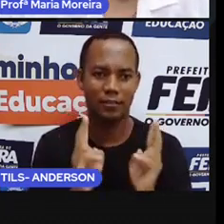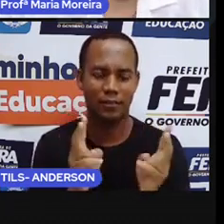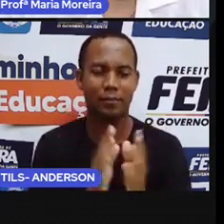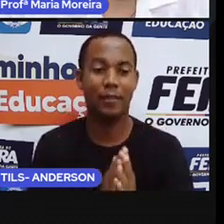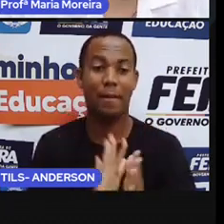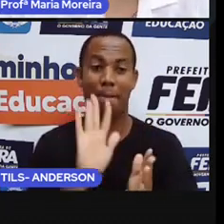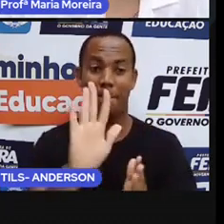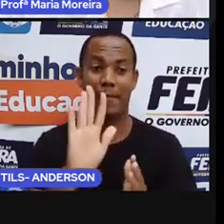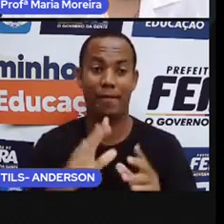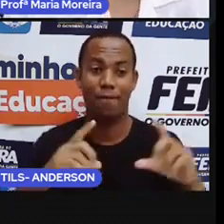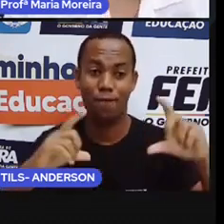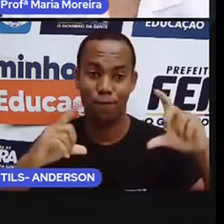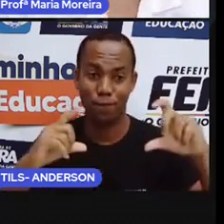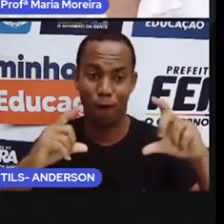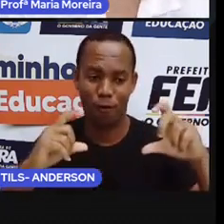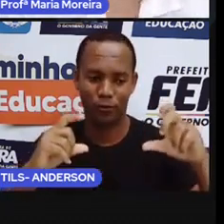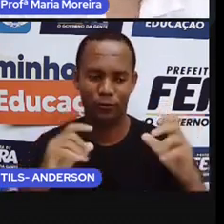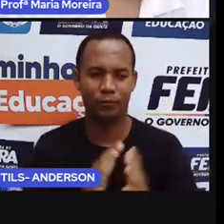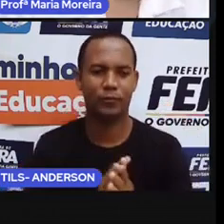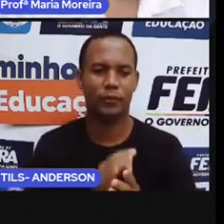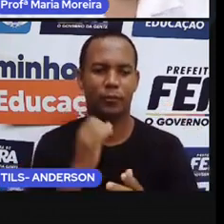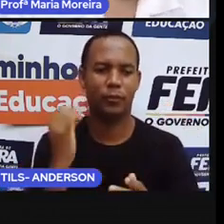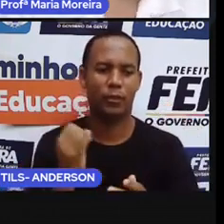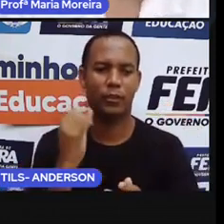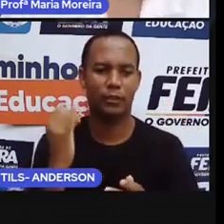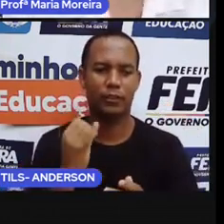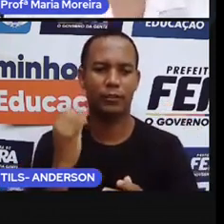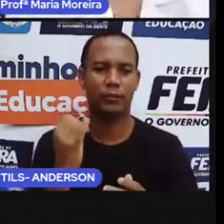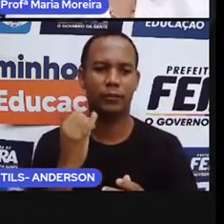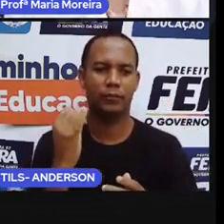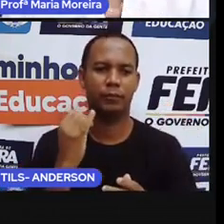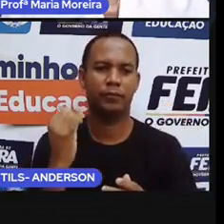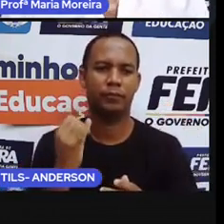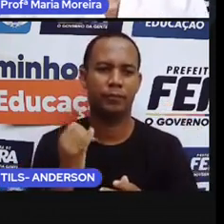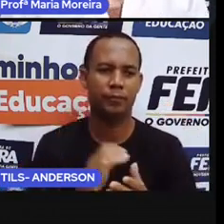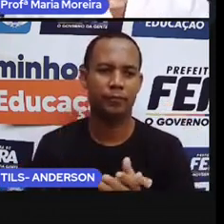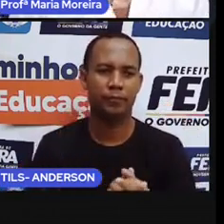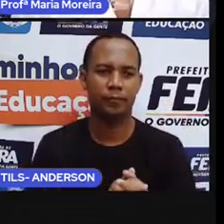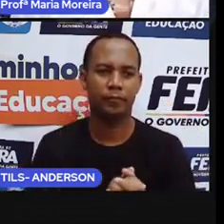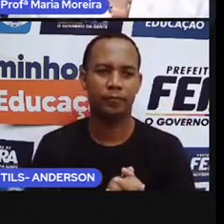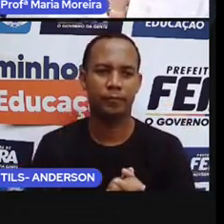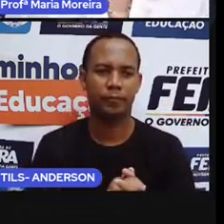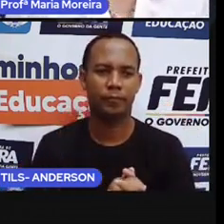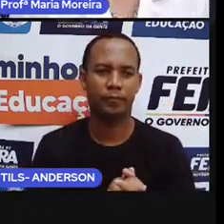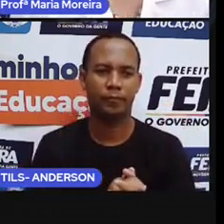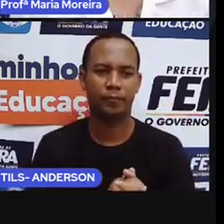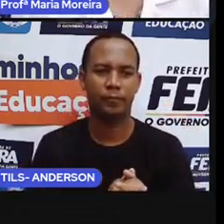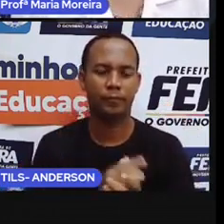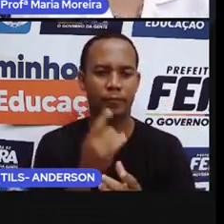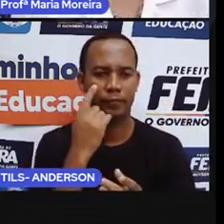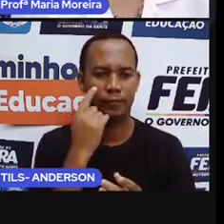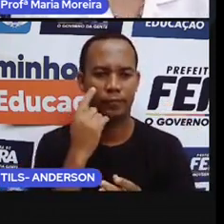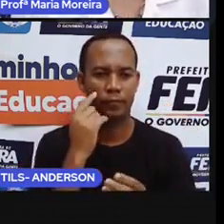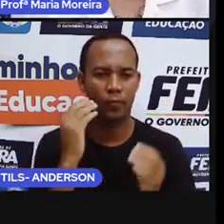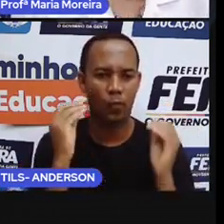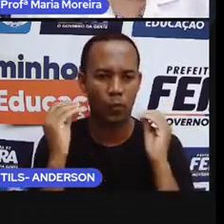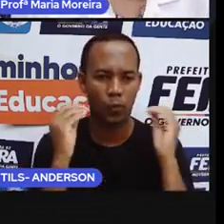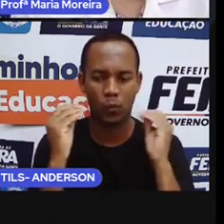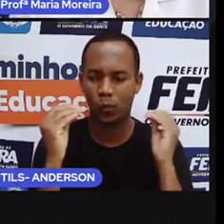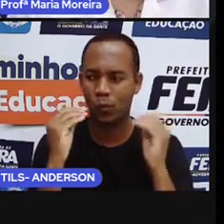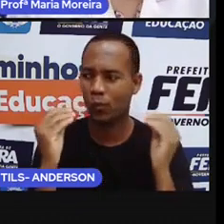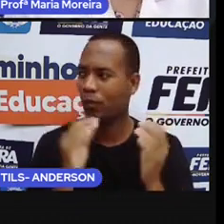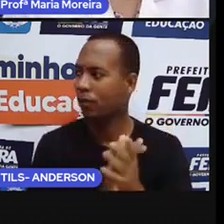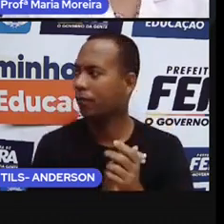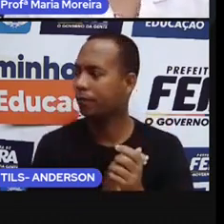não esqueçam disso, tá? E antes de concluir esta aula, né, a Pró vai mandar alguns beijos. Vamos